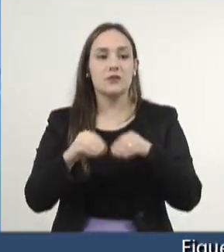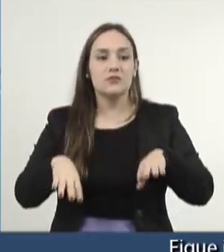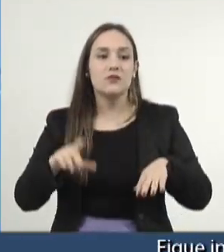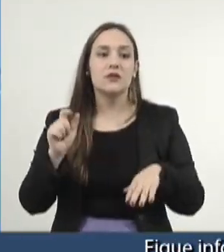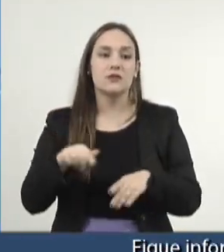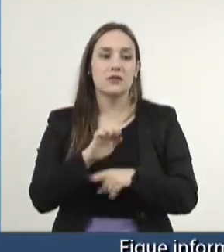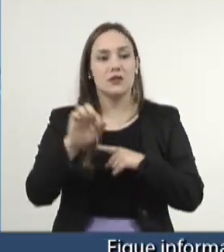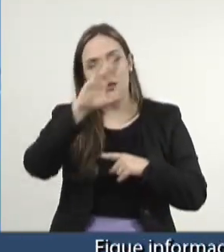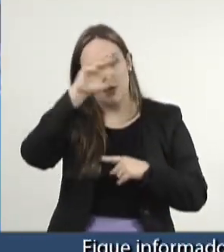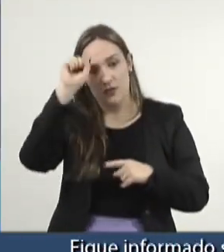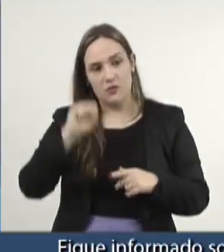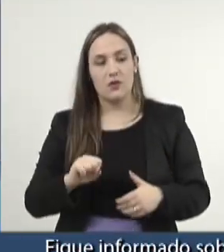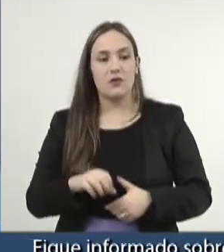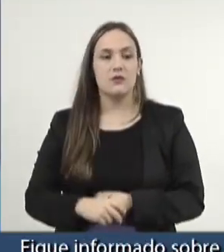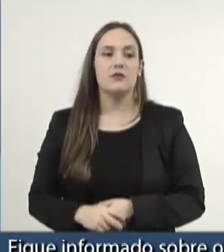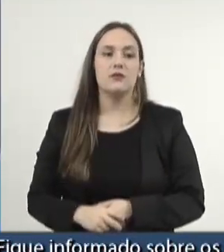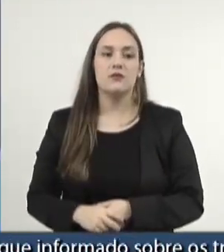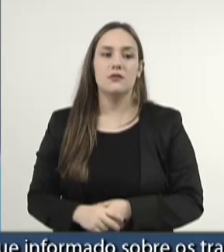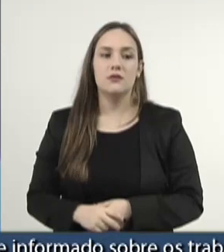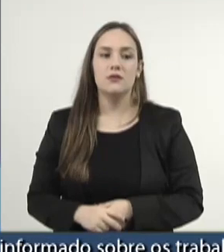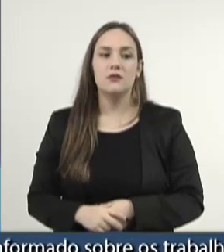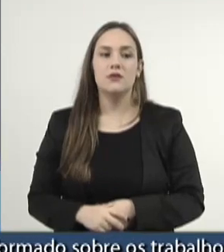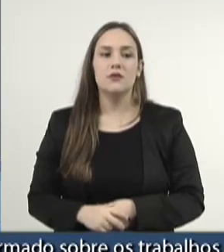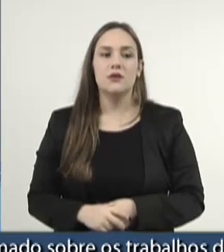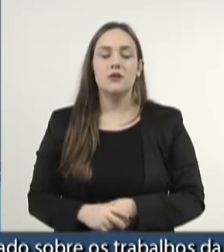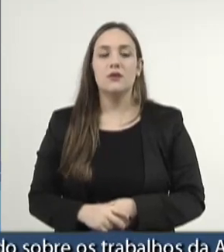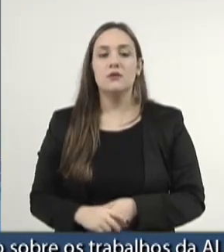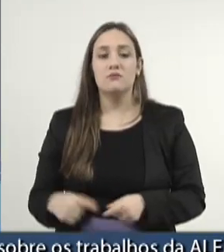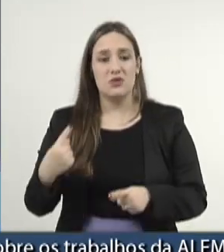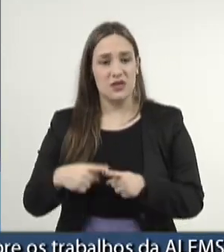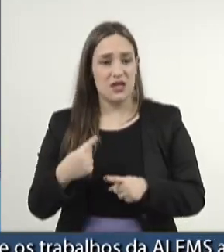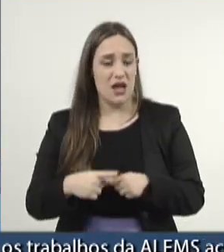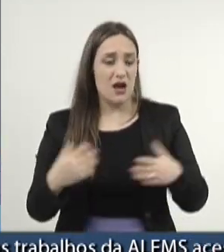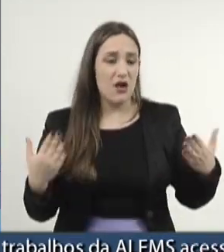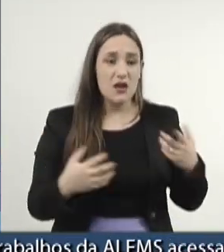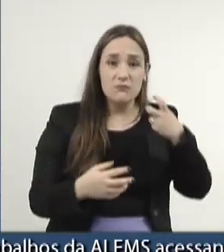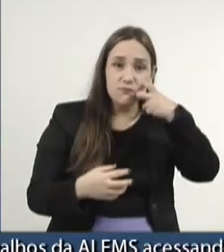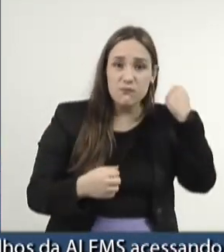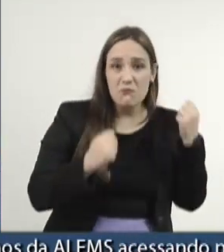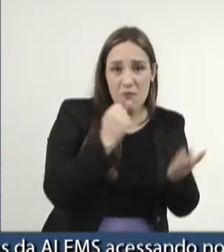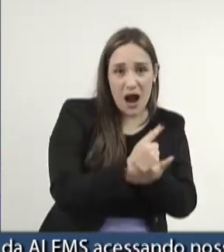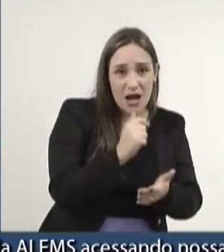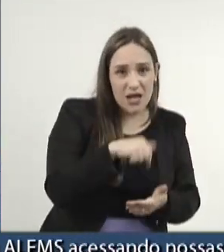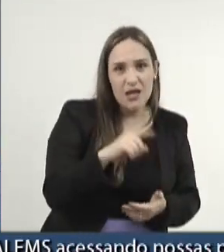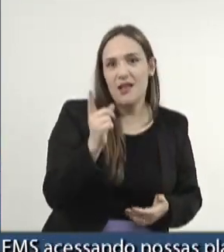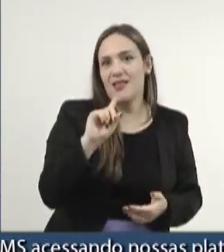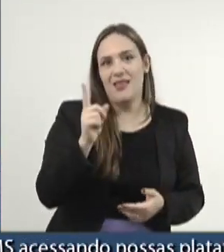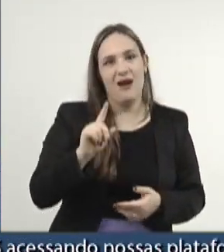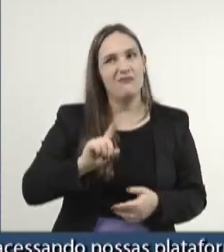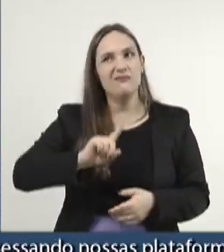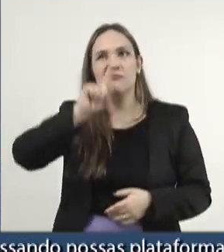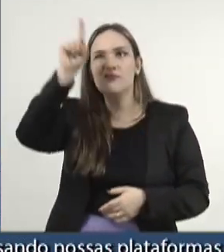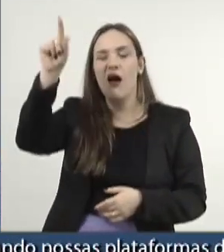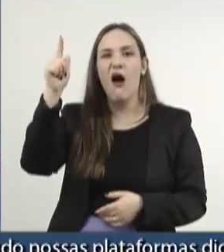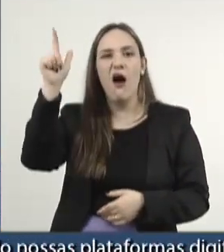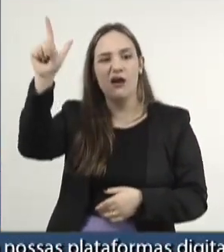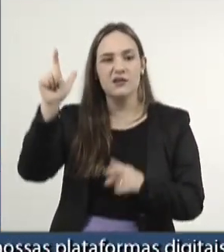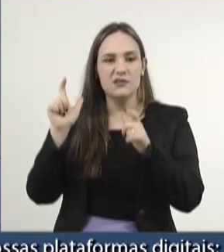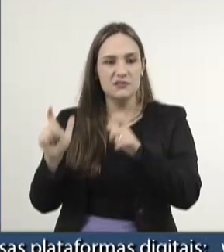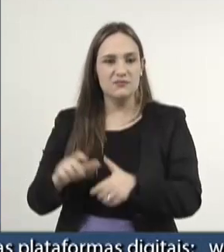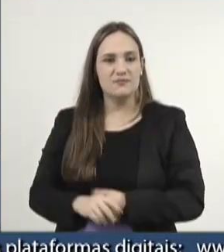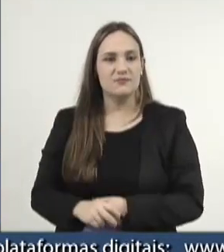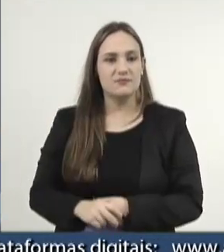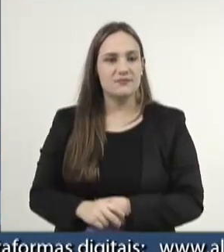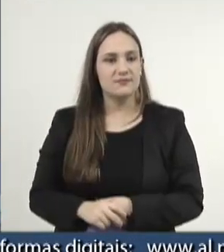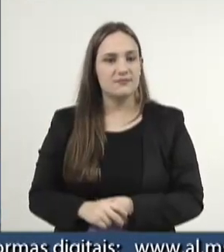produto primário e que vai, em vez de recolher o imposto na origem, vai começar a recolher imposto no destino. E eu quero deixar